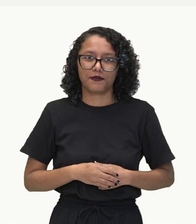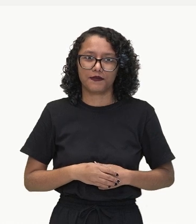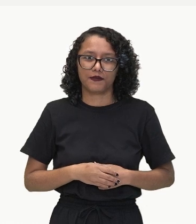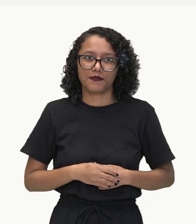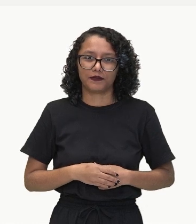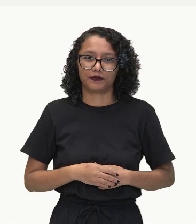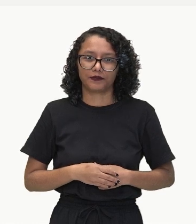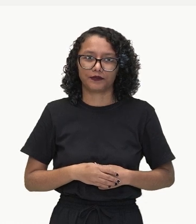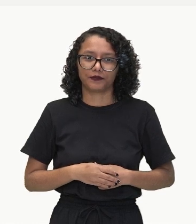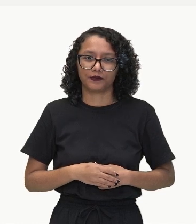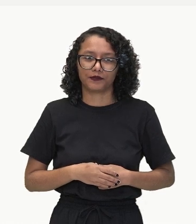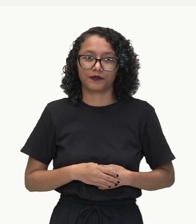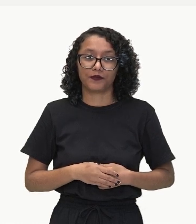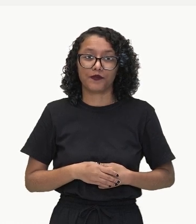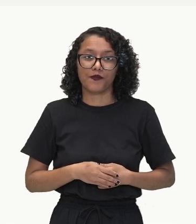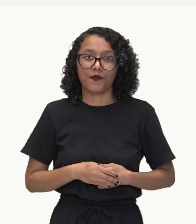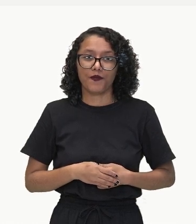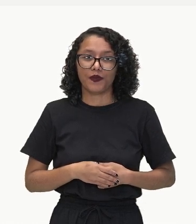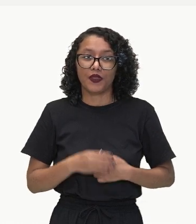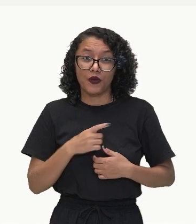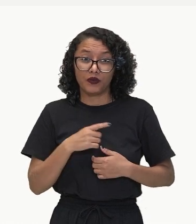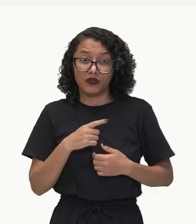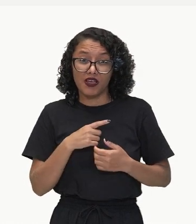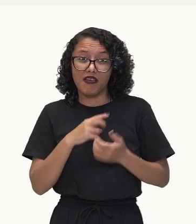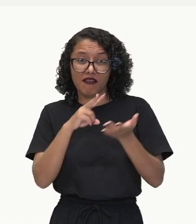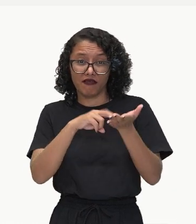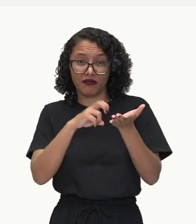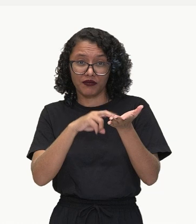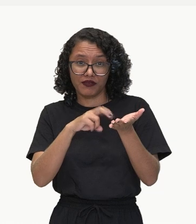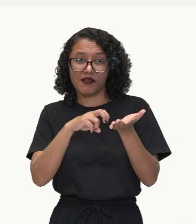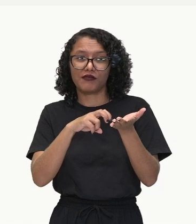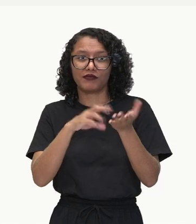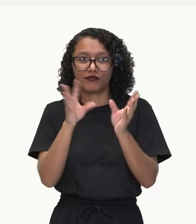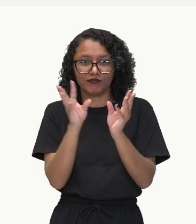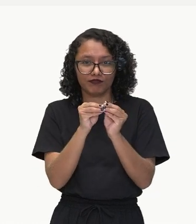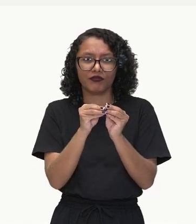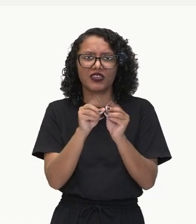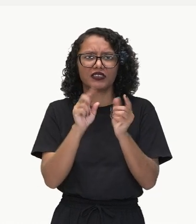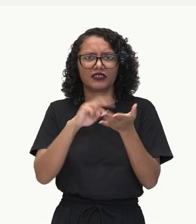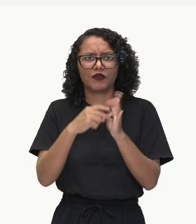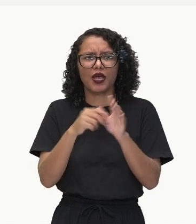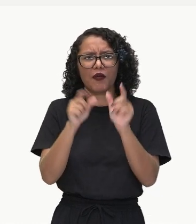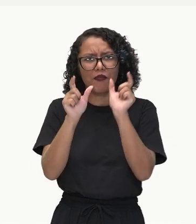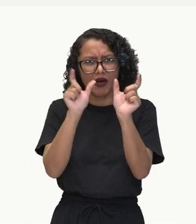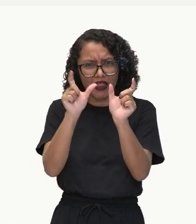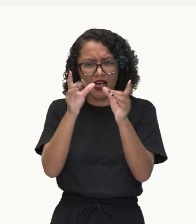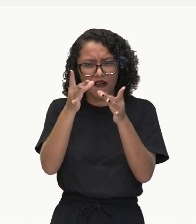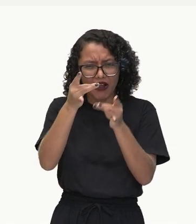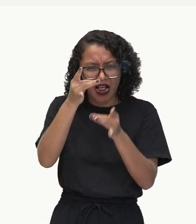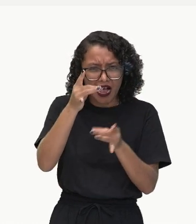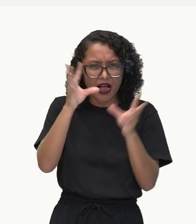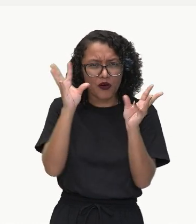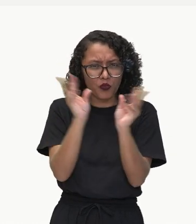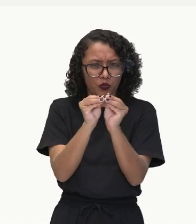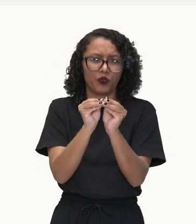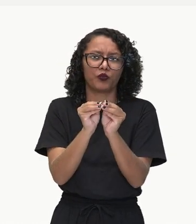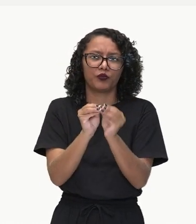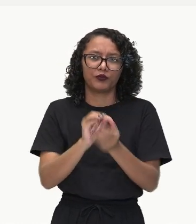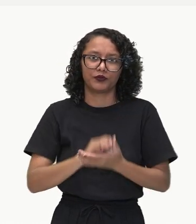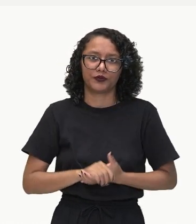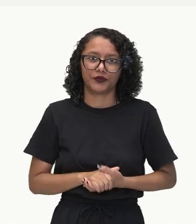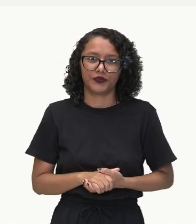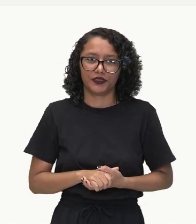abreviação vocabular consiste na redução de uma determinada palavra. Ela vai